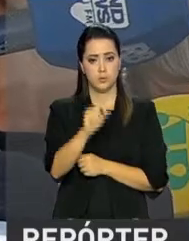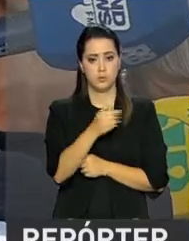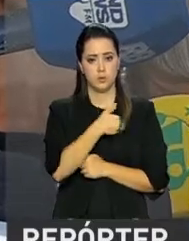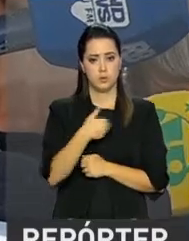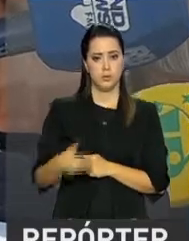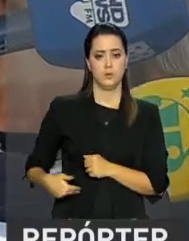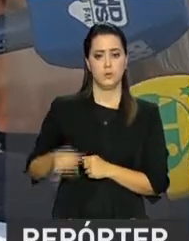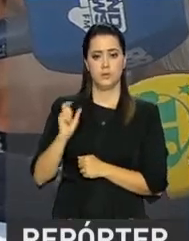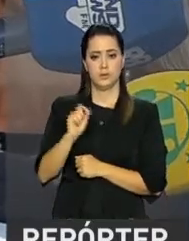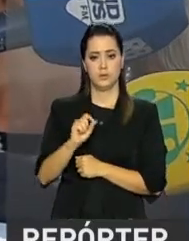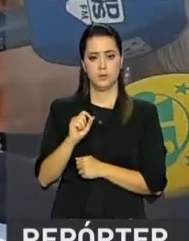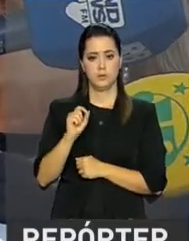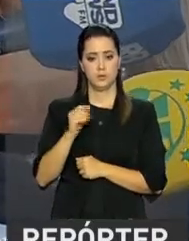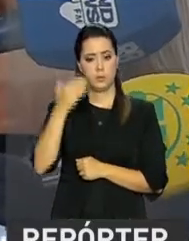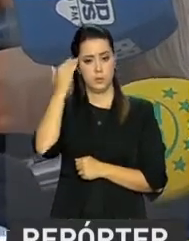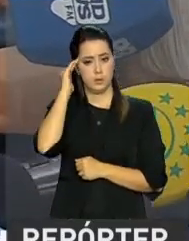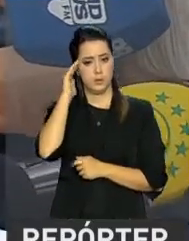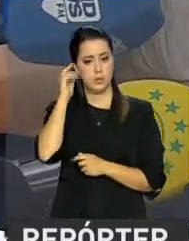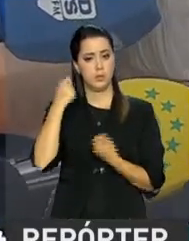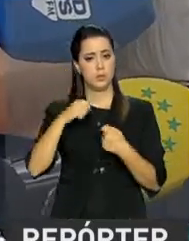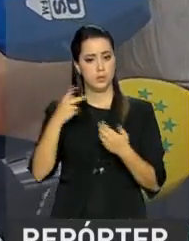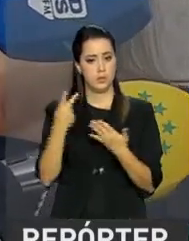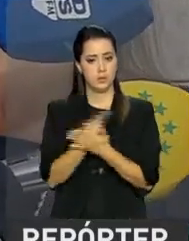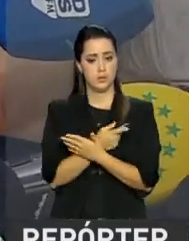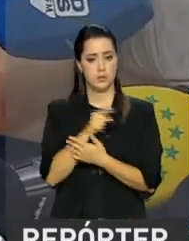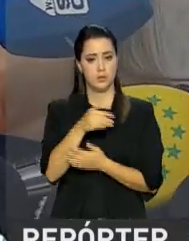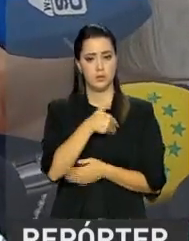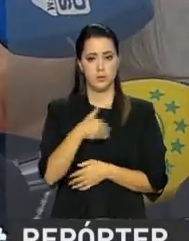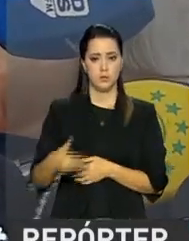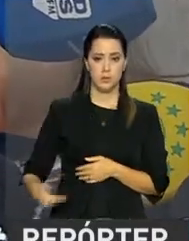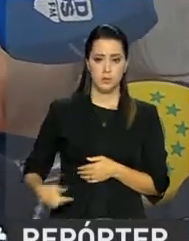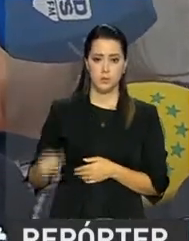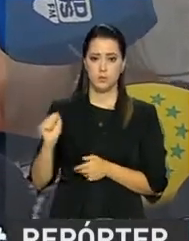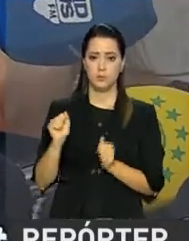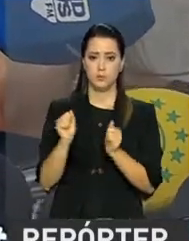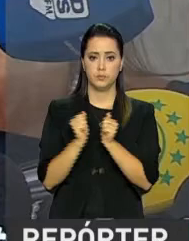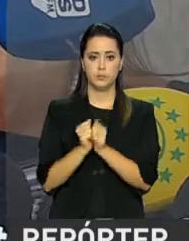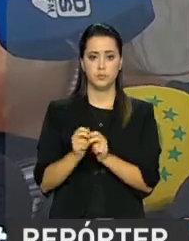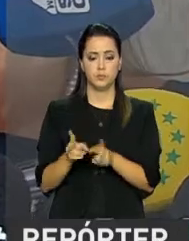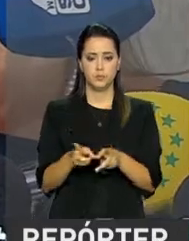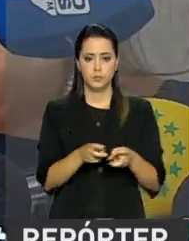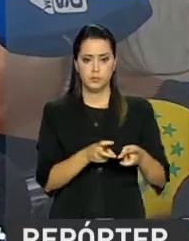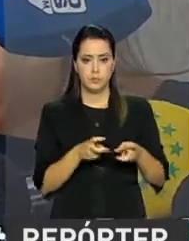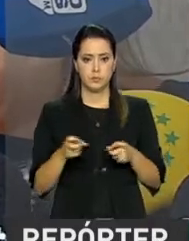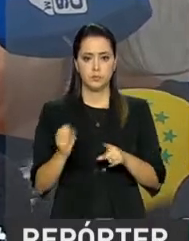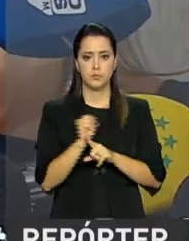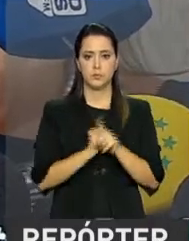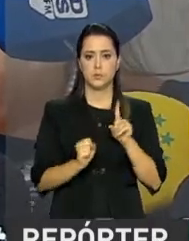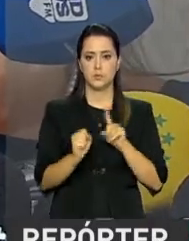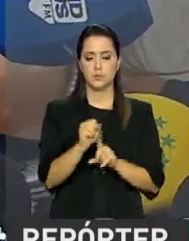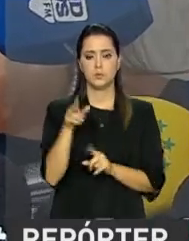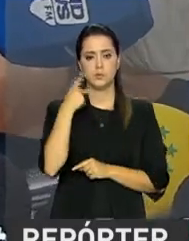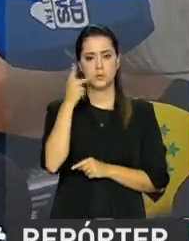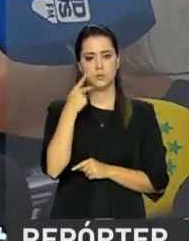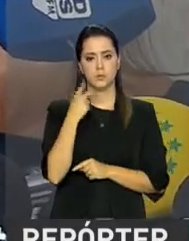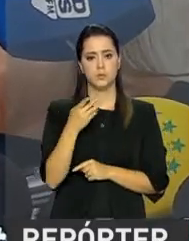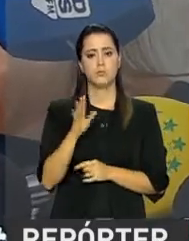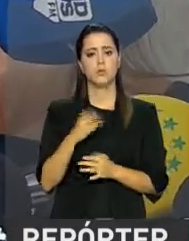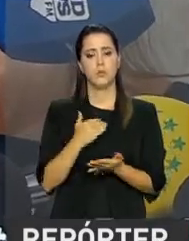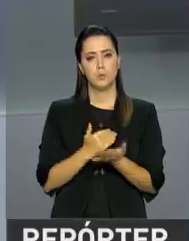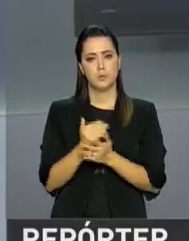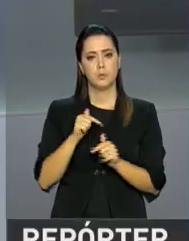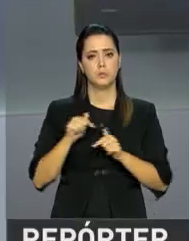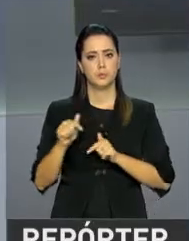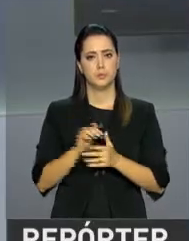governo aquilo que entende que deveria acontecer e o governo, com sensibilidade social e política, acaba